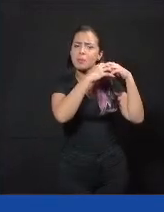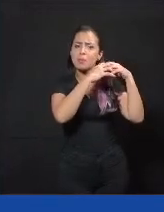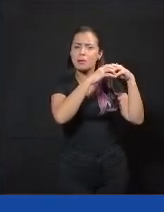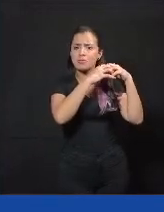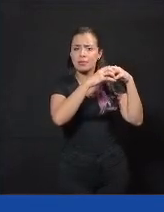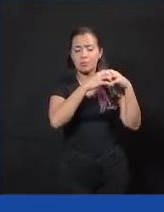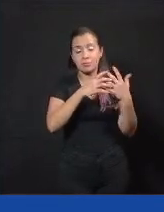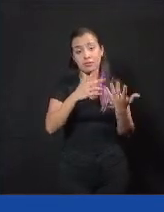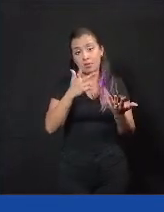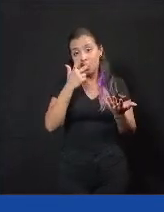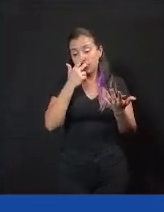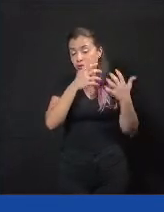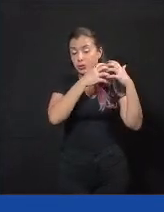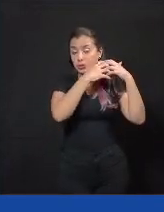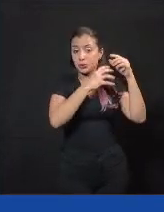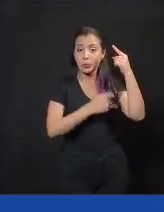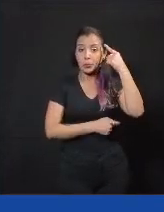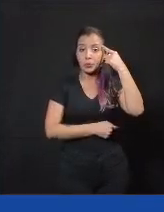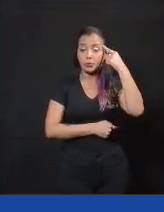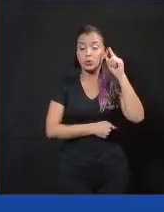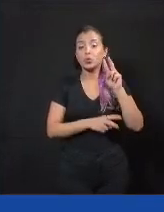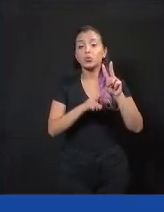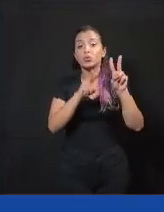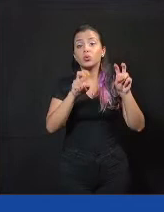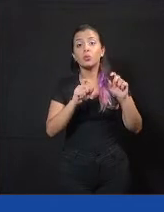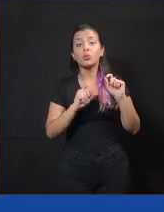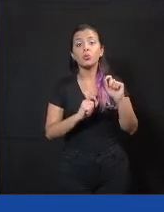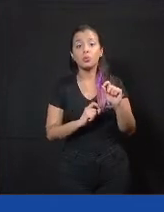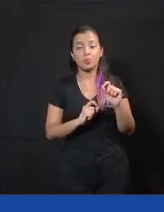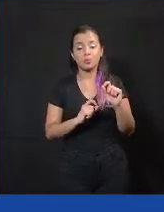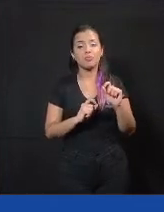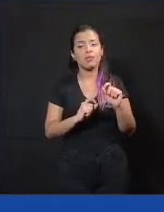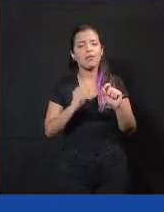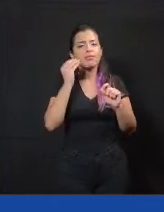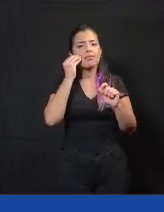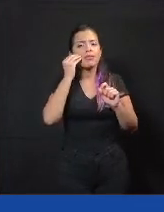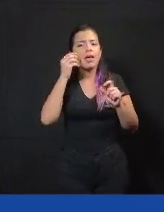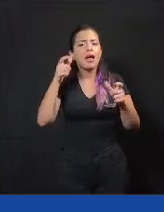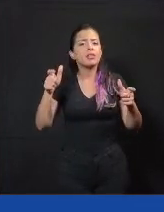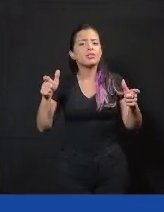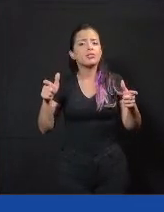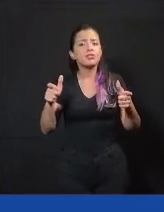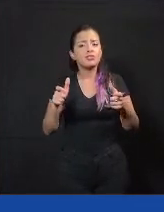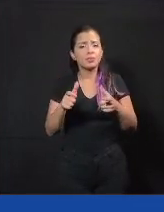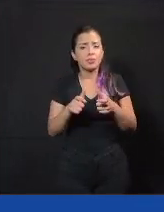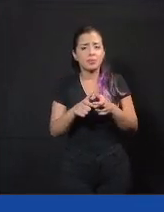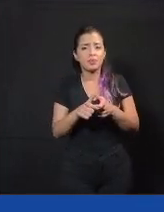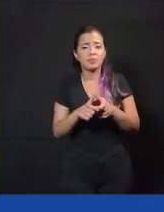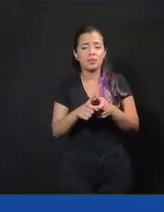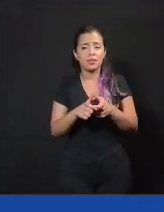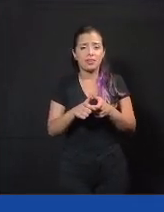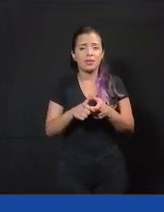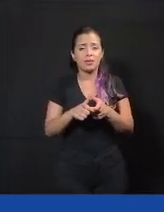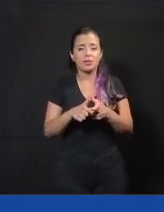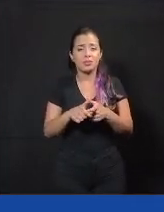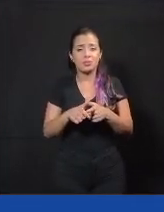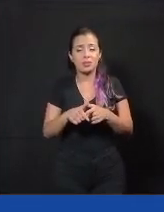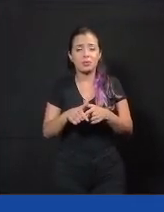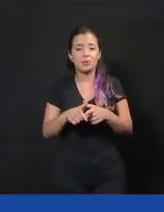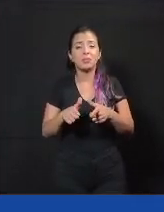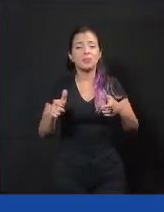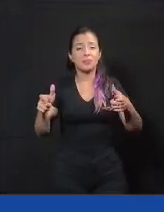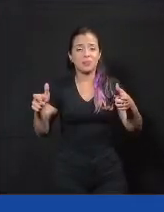pelo Estado, no sentido de diminuir ou dirimir as desigualdades